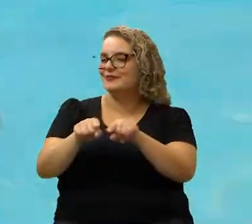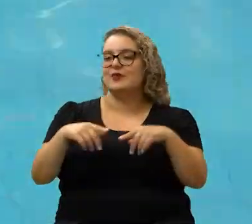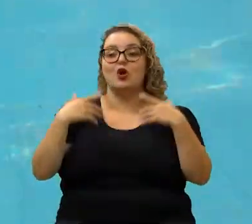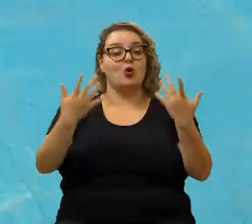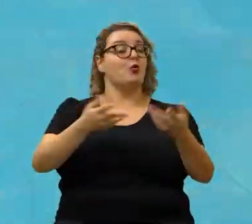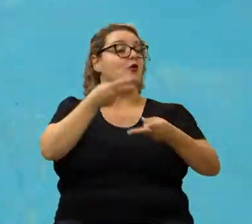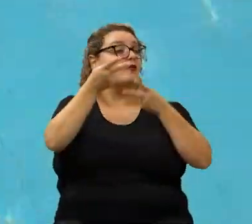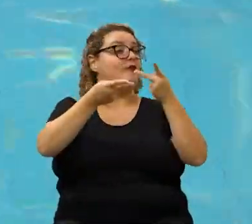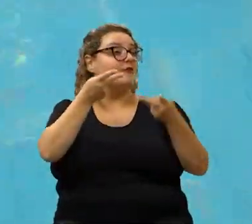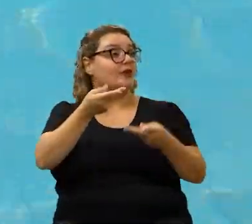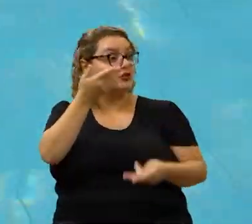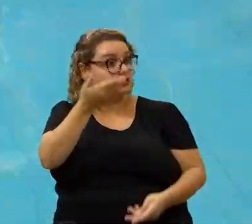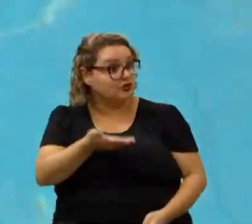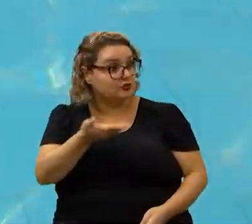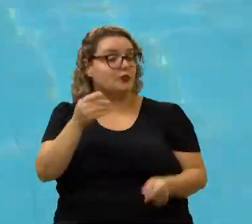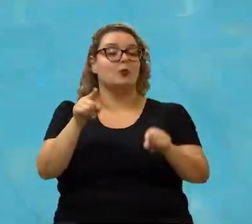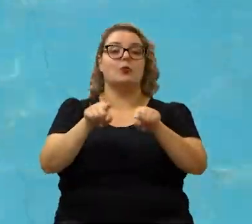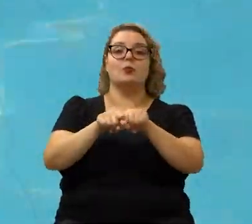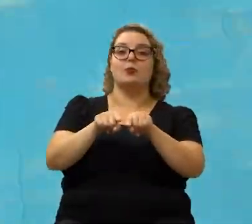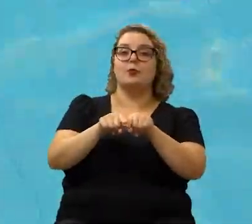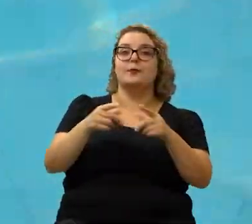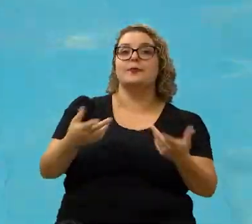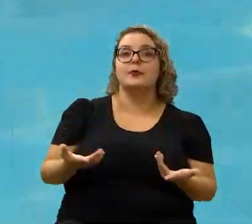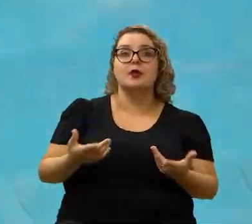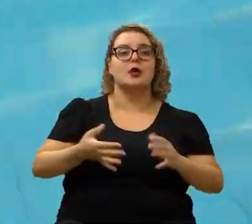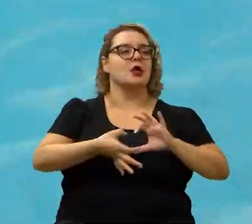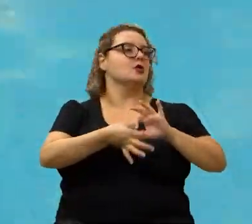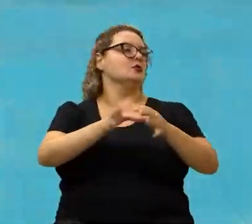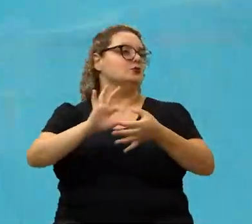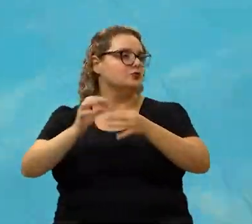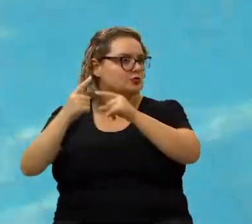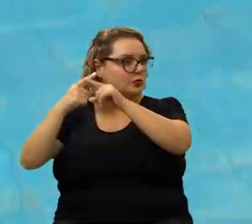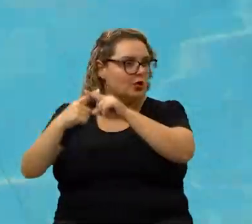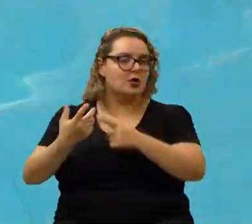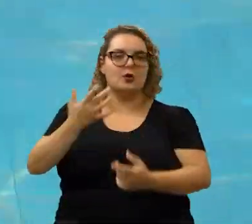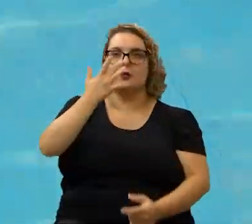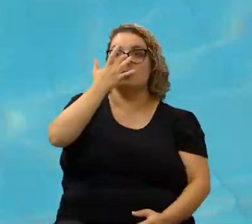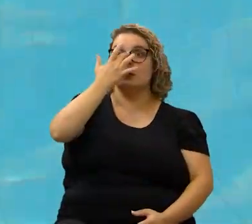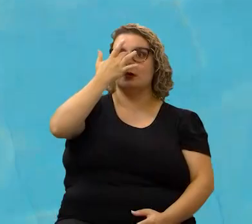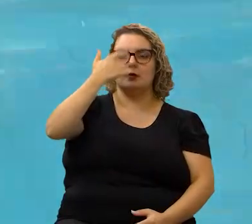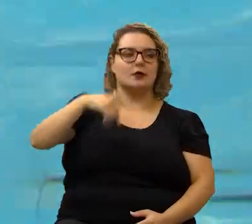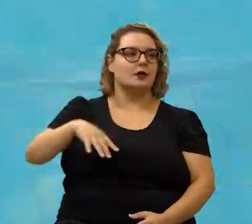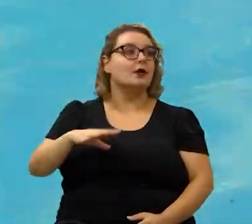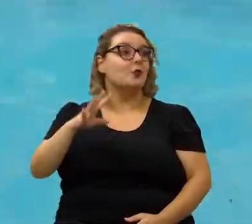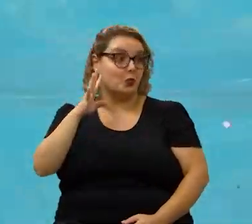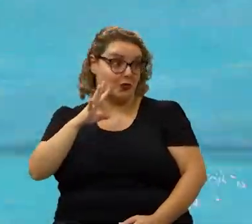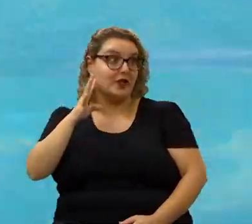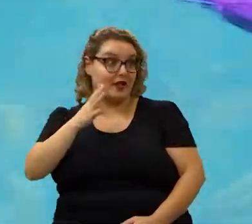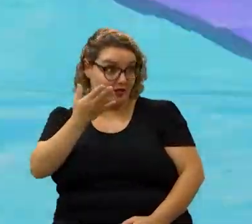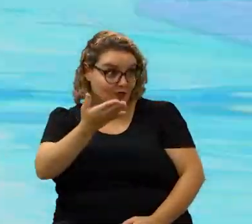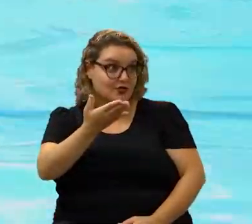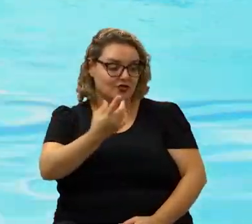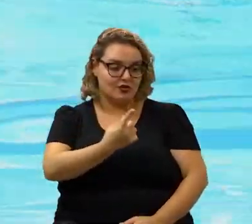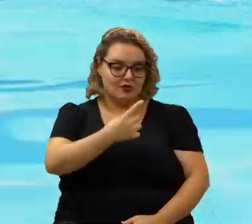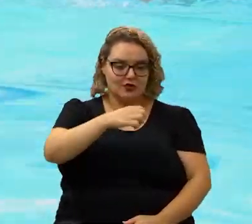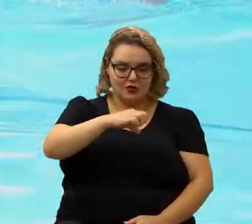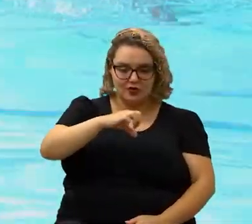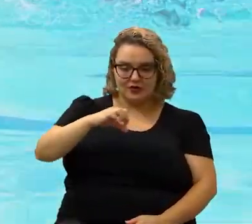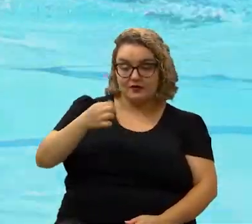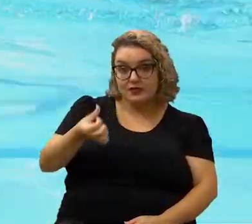bastante. Bom, vamos falar um pouquinho sobre você, porque você disputou Olimpíadas, não é? Eu particularmente me lembro,